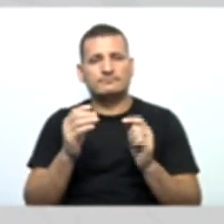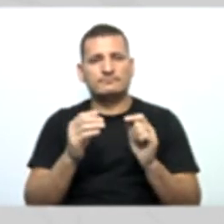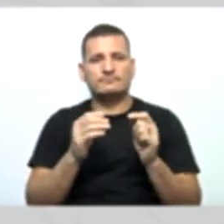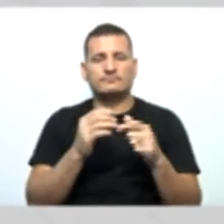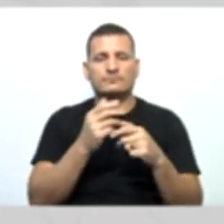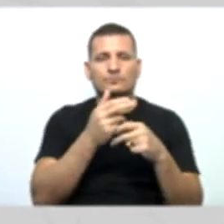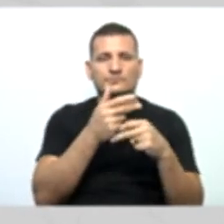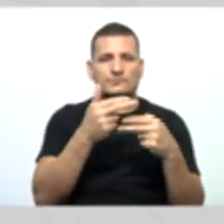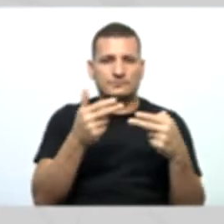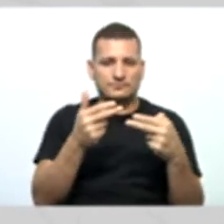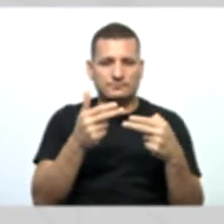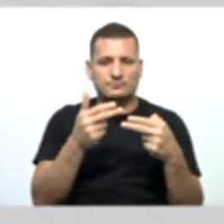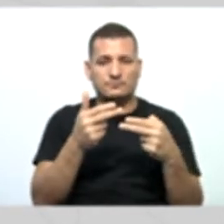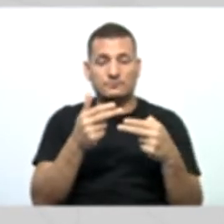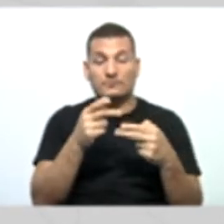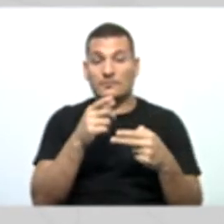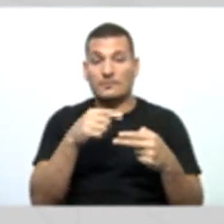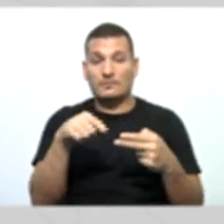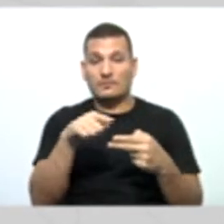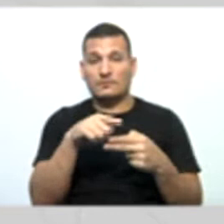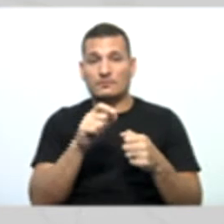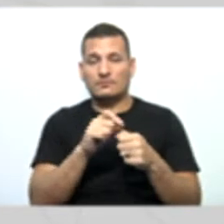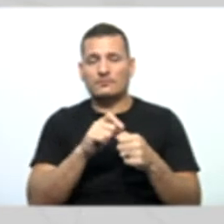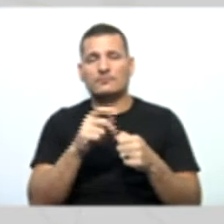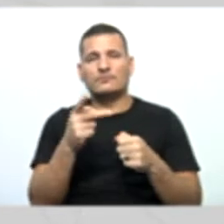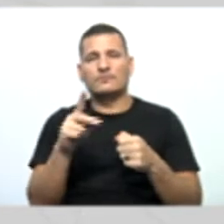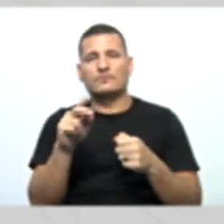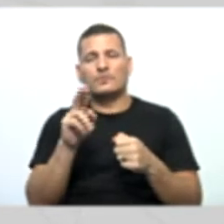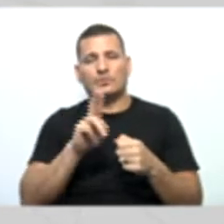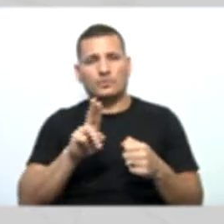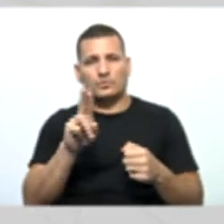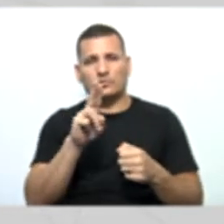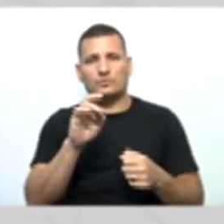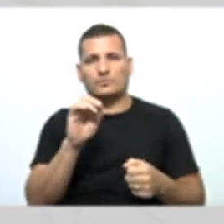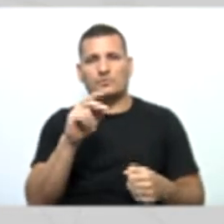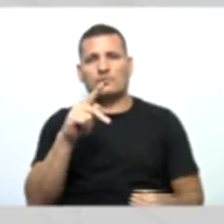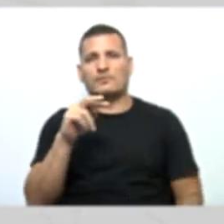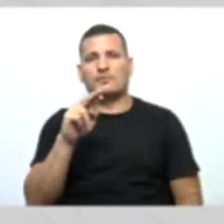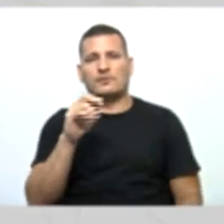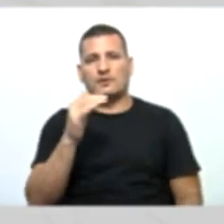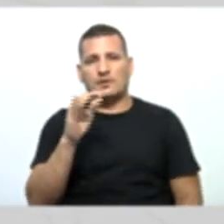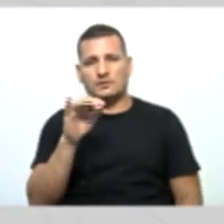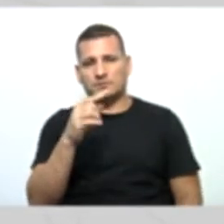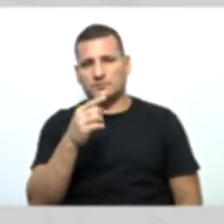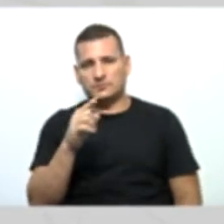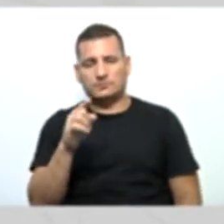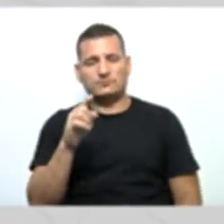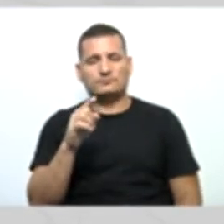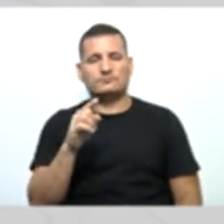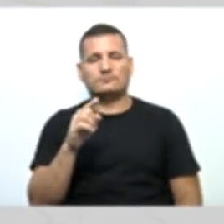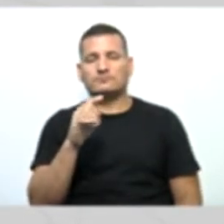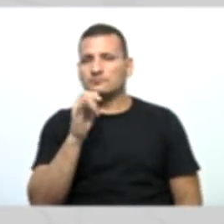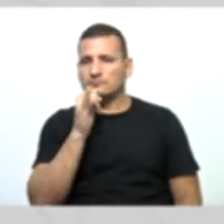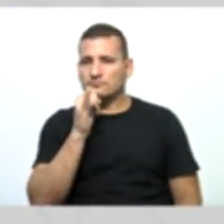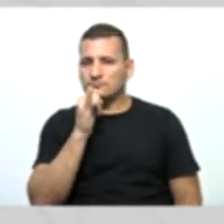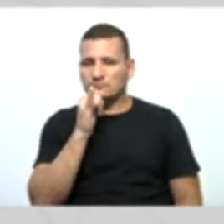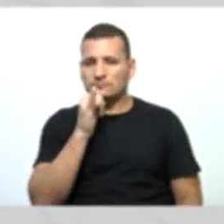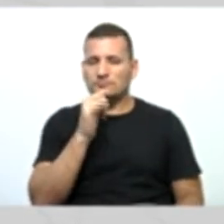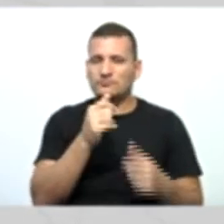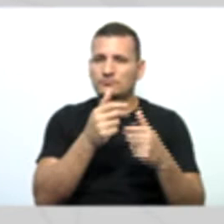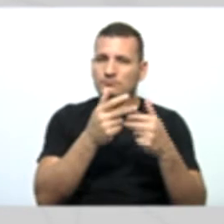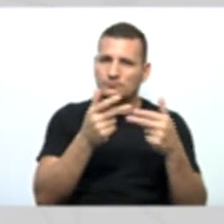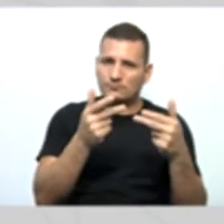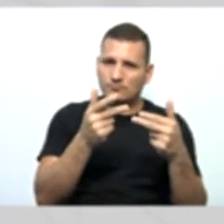objeto para que esses executam suas operações? Então, por exemplo, eu tenho que mandar uma mensagem para um objeto X para um